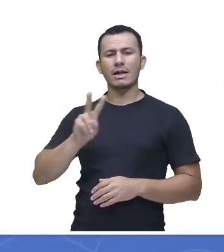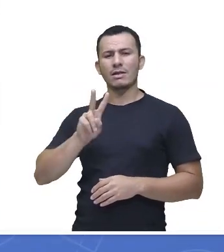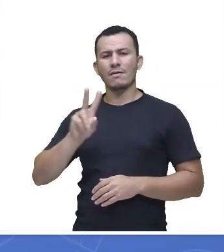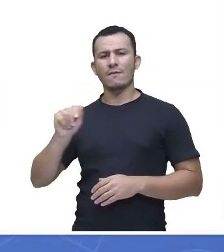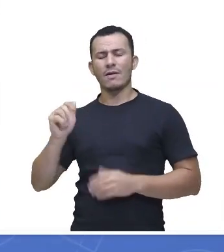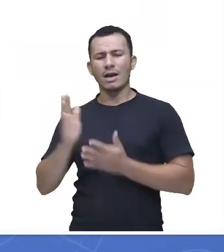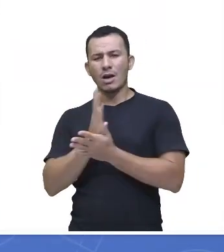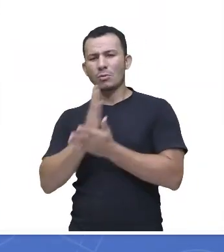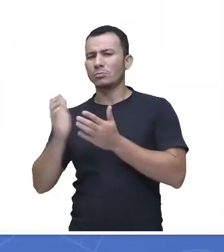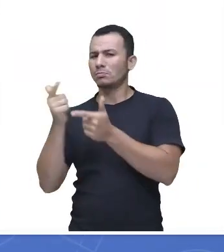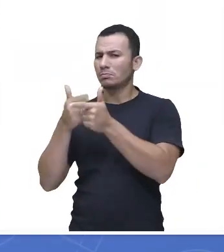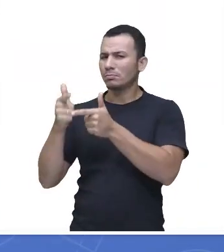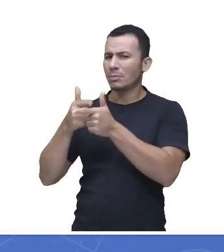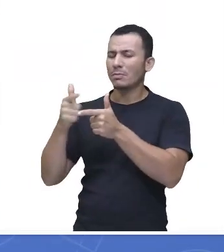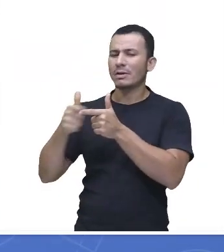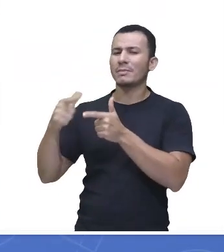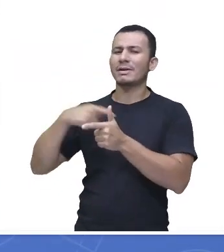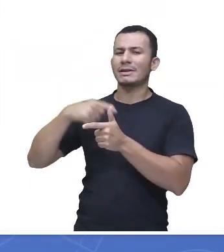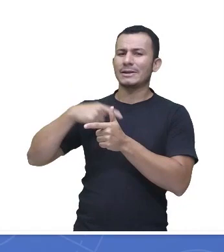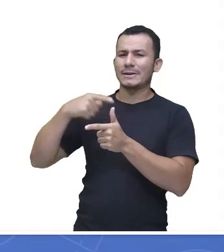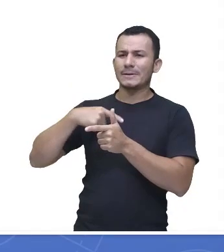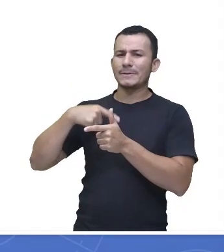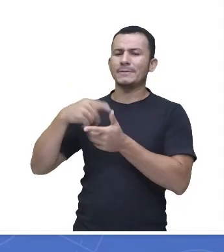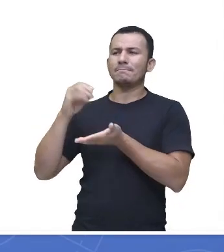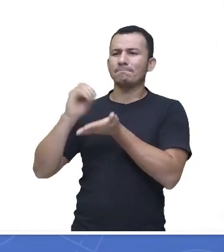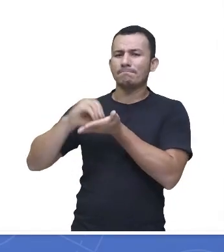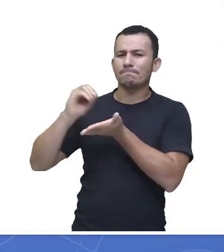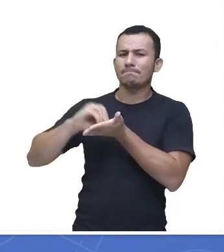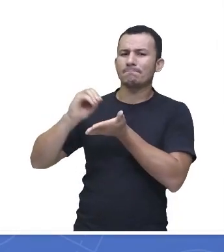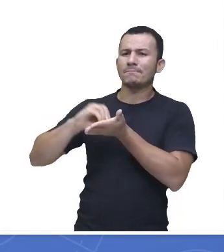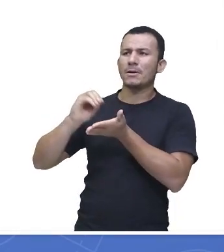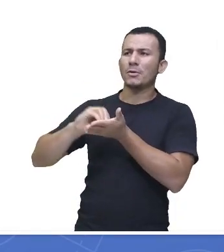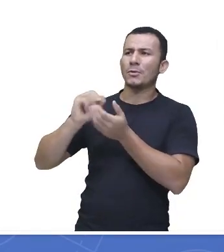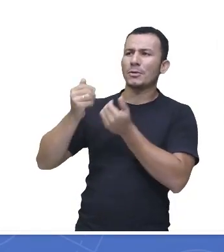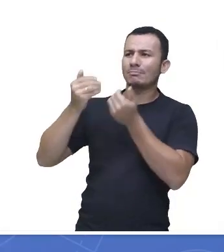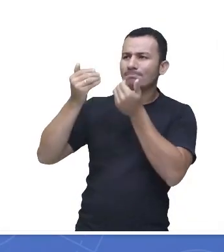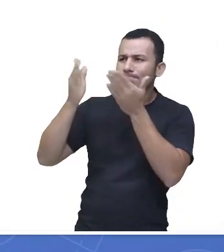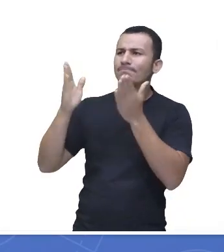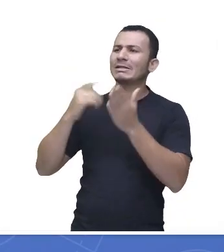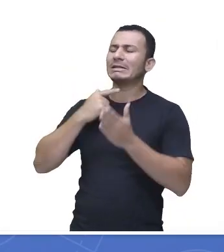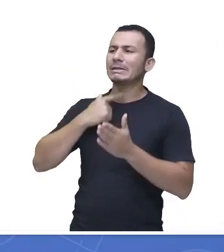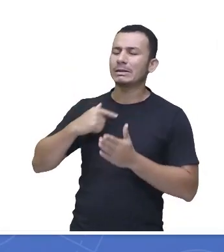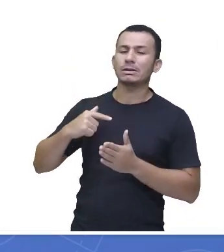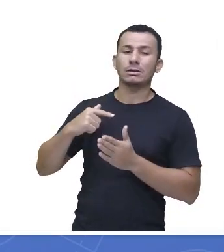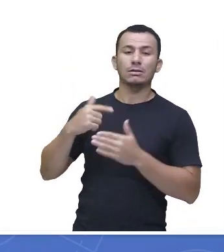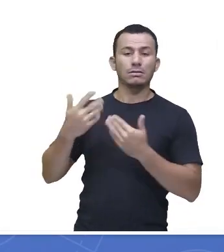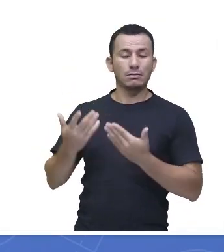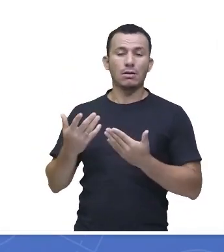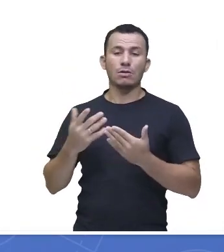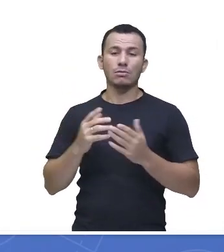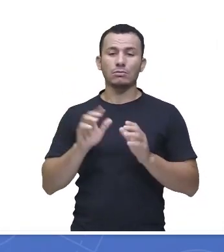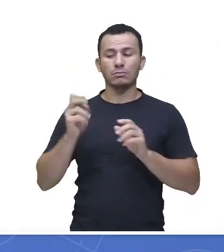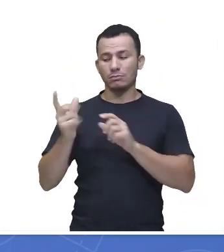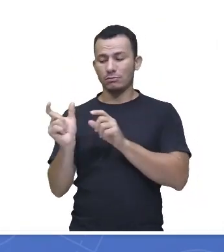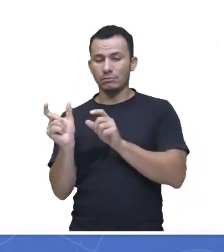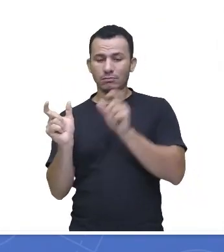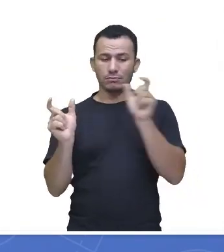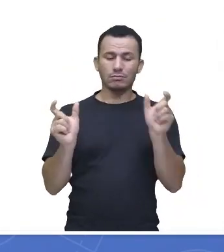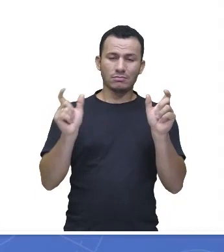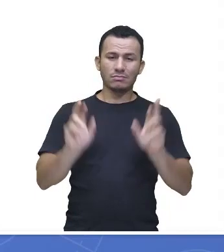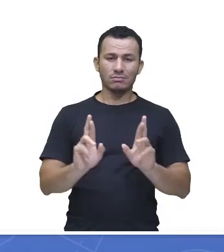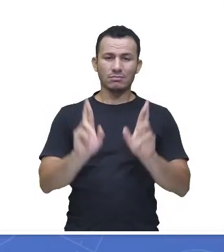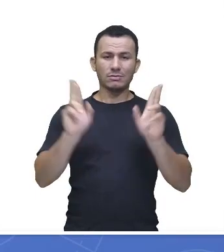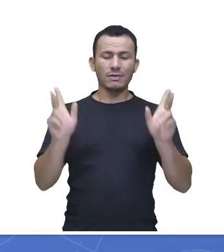ali um problema que está impedindo a realização de desejos, de vontades, né? Então, o conflito se dá assim.